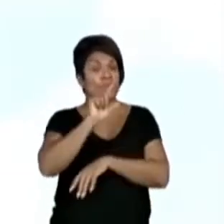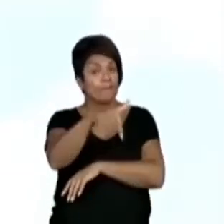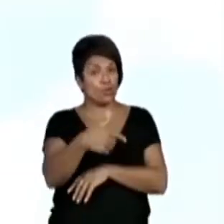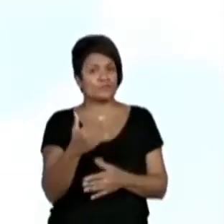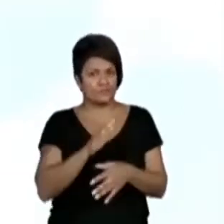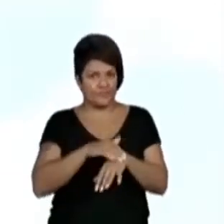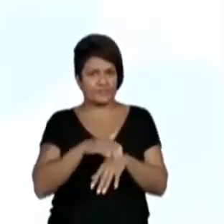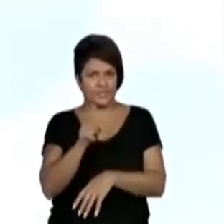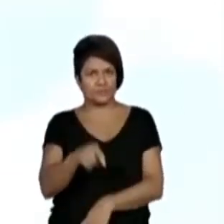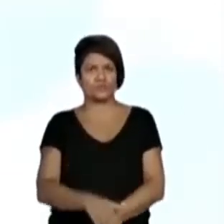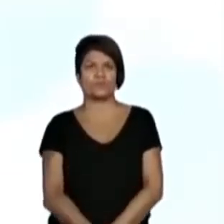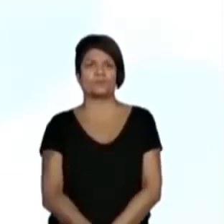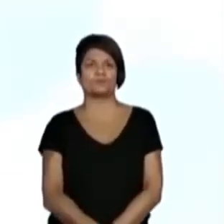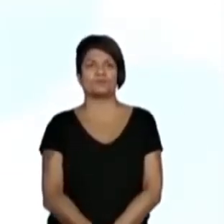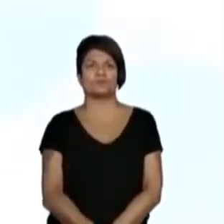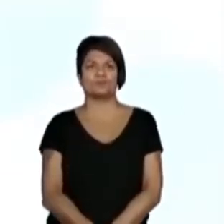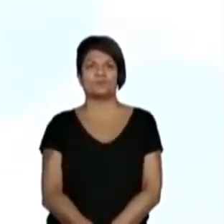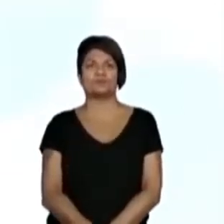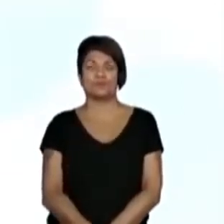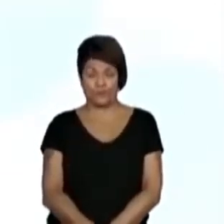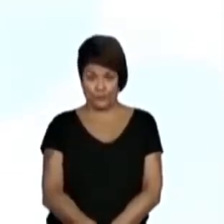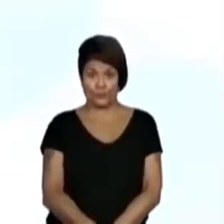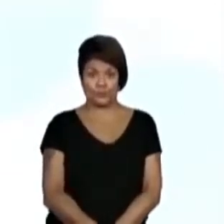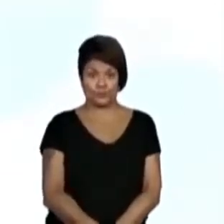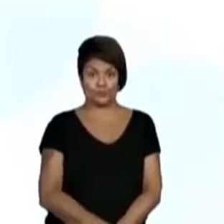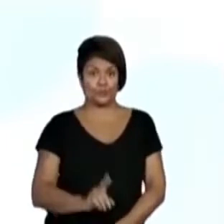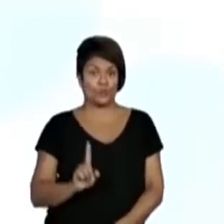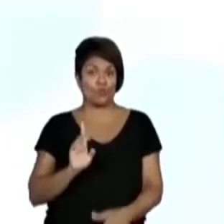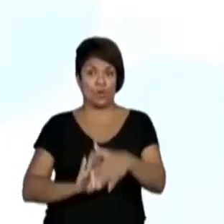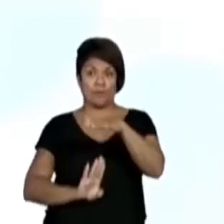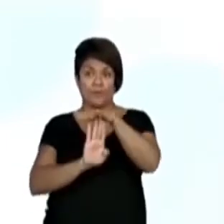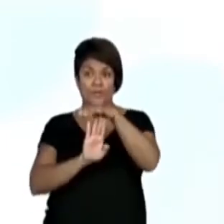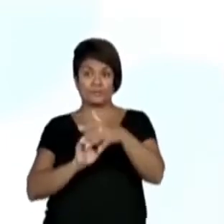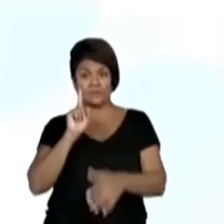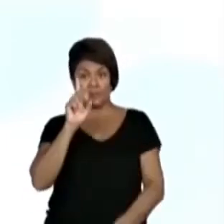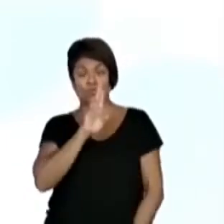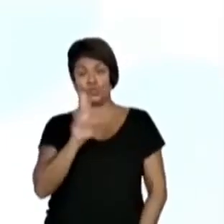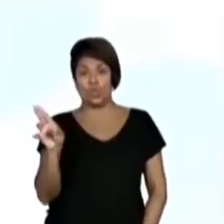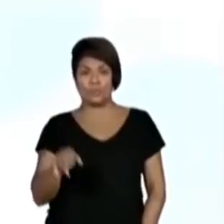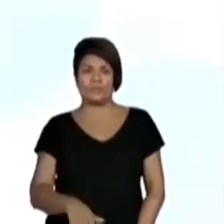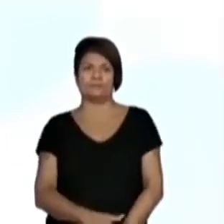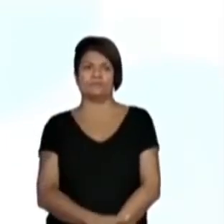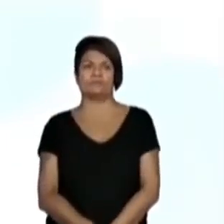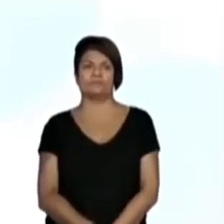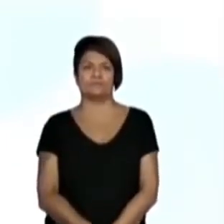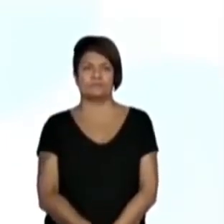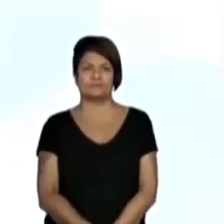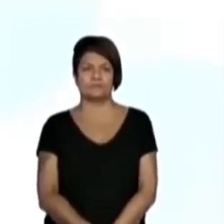posteriormente. Arroz branco, olha lá, foi lá para o topo. Nosso título.